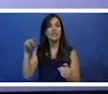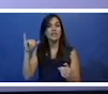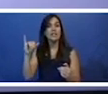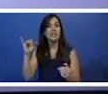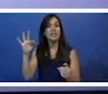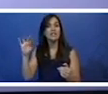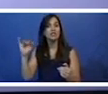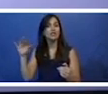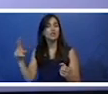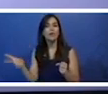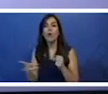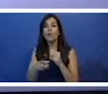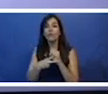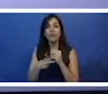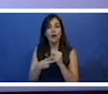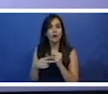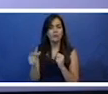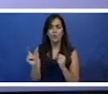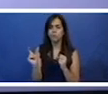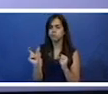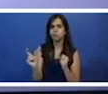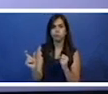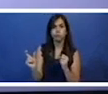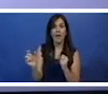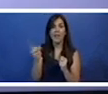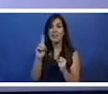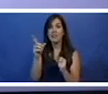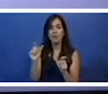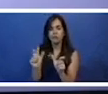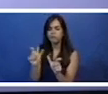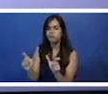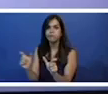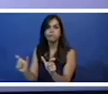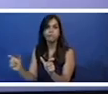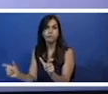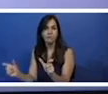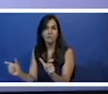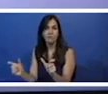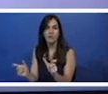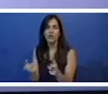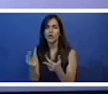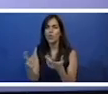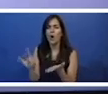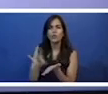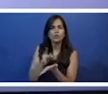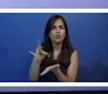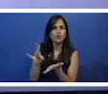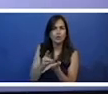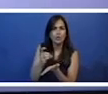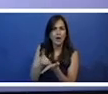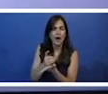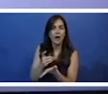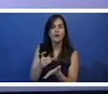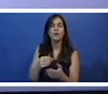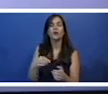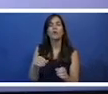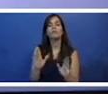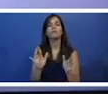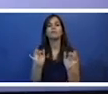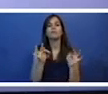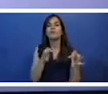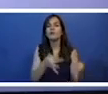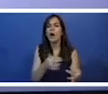ainda, ele não foi conjugado. A forma que encontramos no dicionário, com as terminações ar, er, ir e